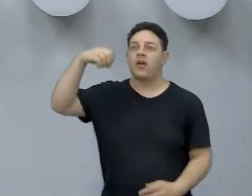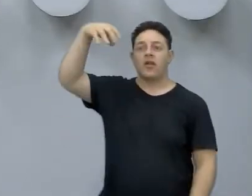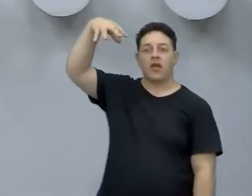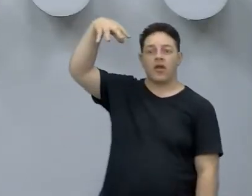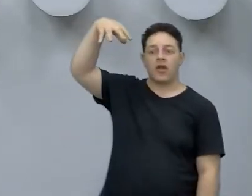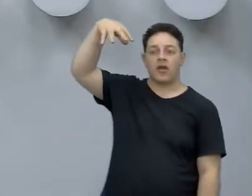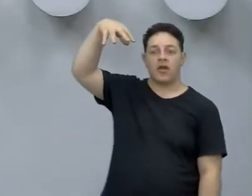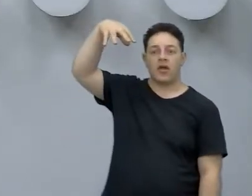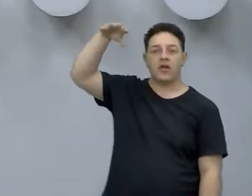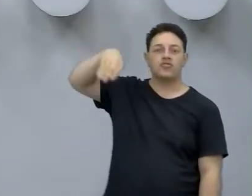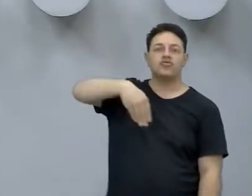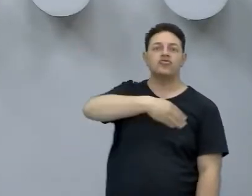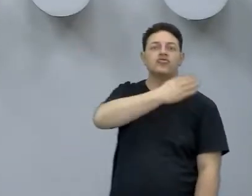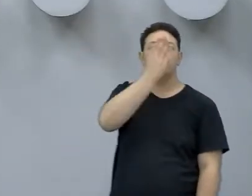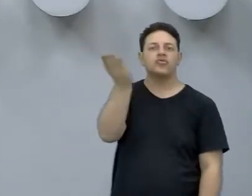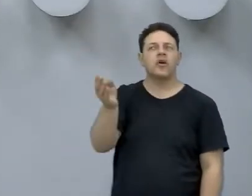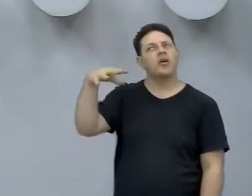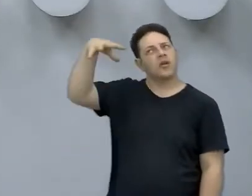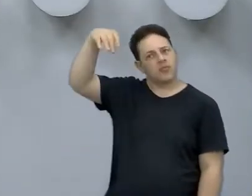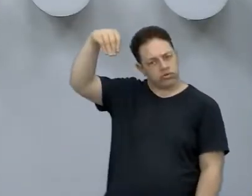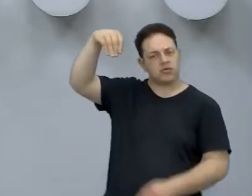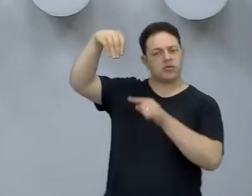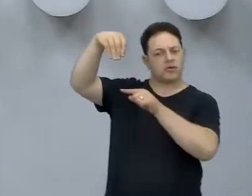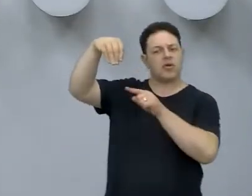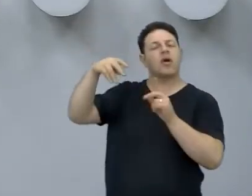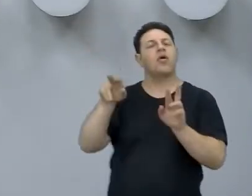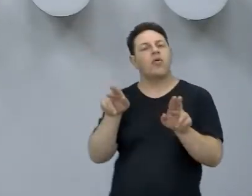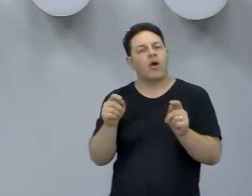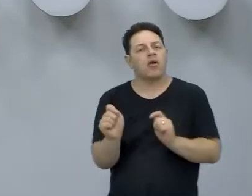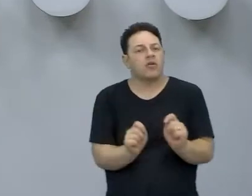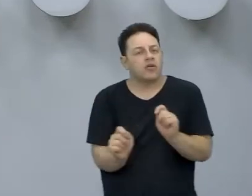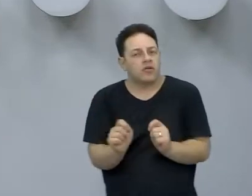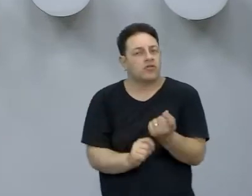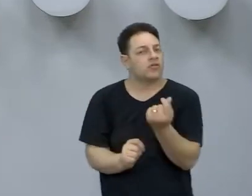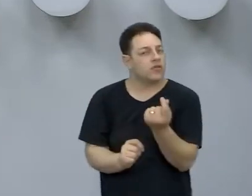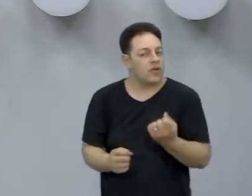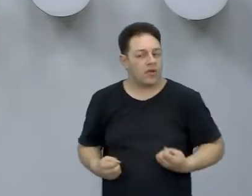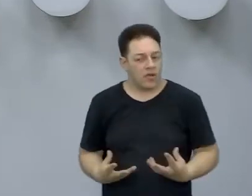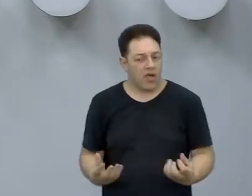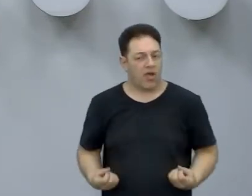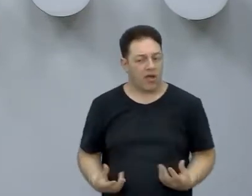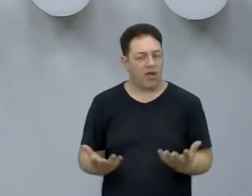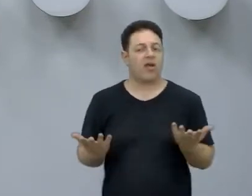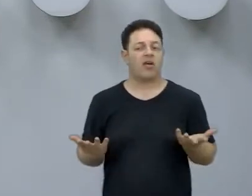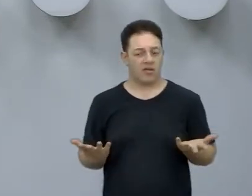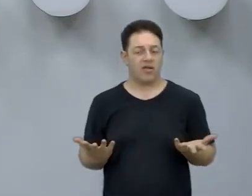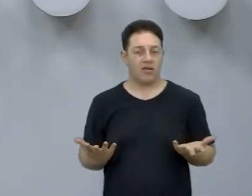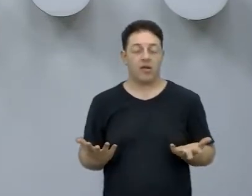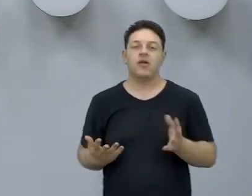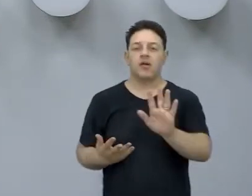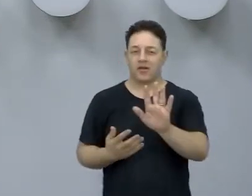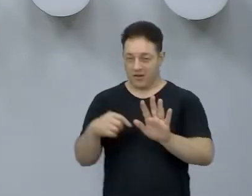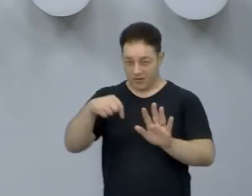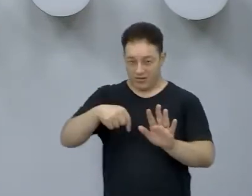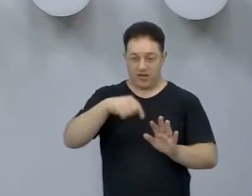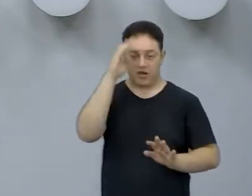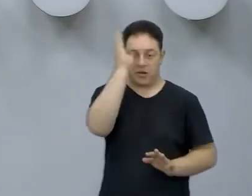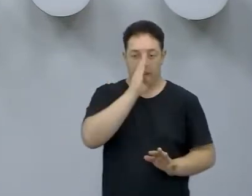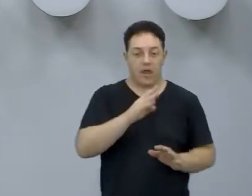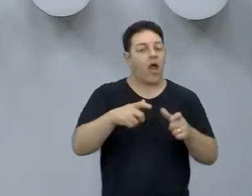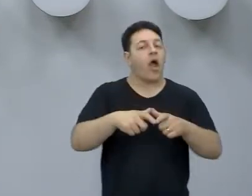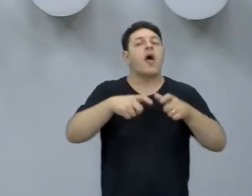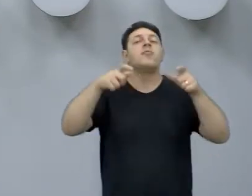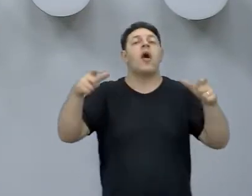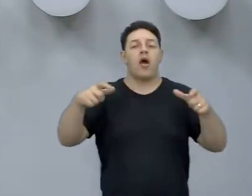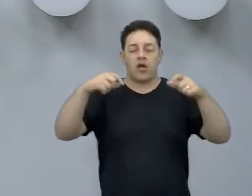inteiro lá acesa em casa, será que ajuda ali a poupar recursos, né? Lembrando que no Brasil, né, a maior parte